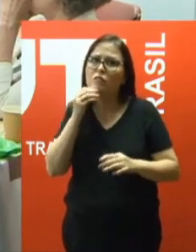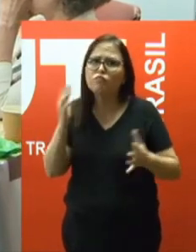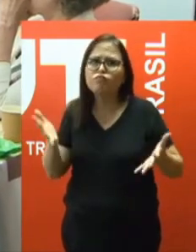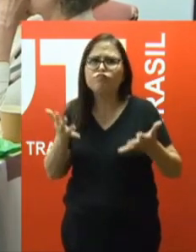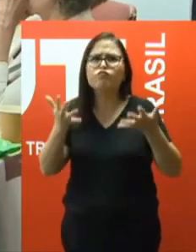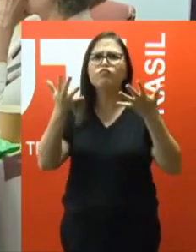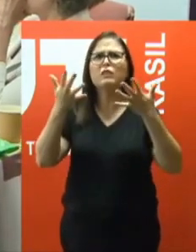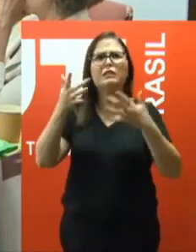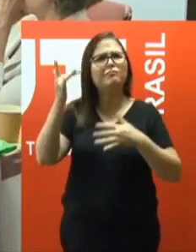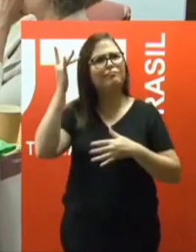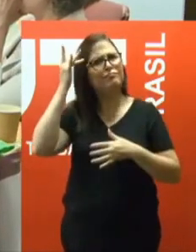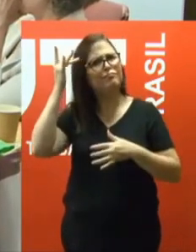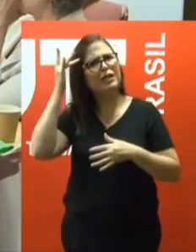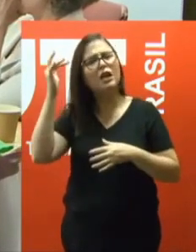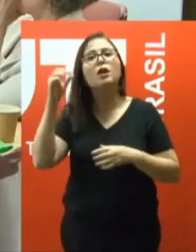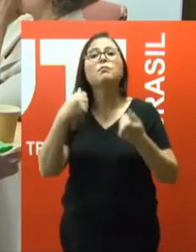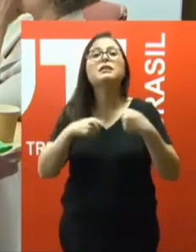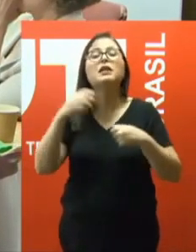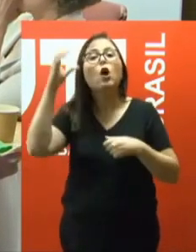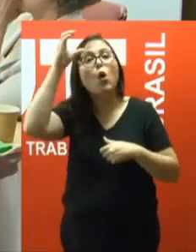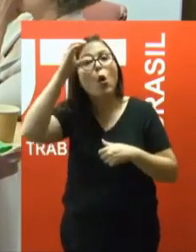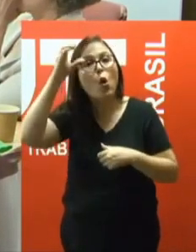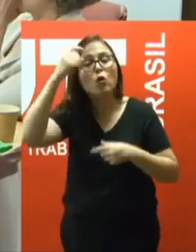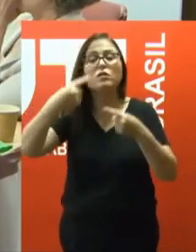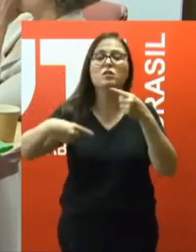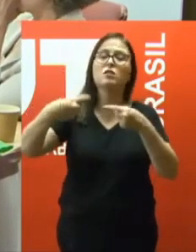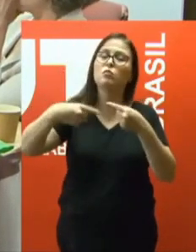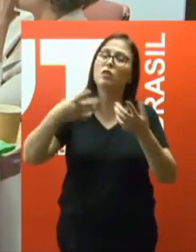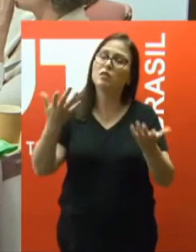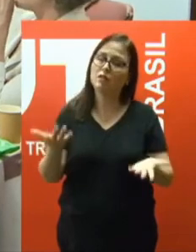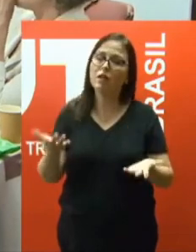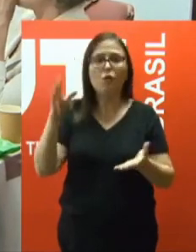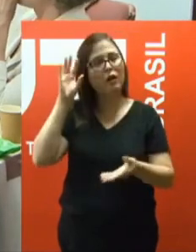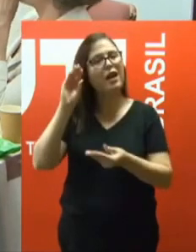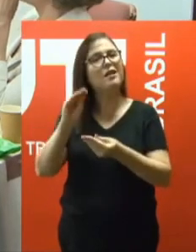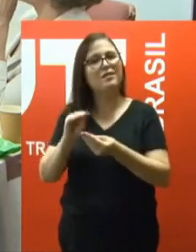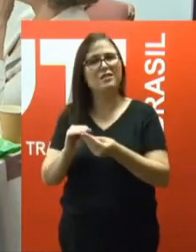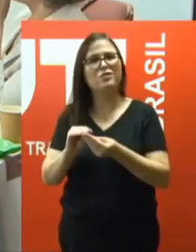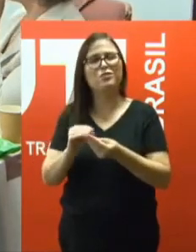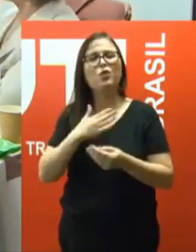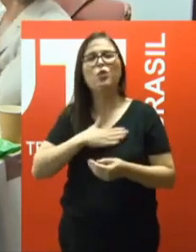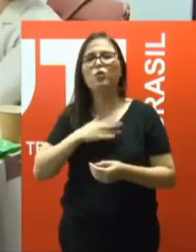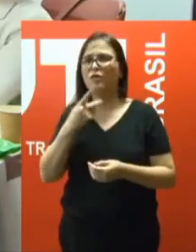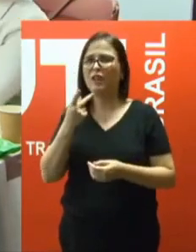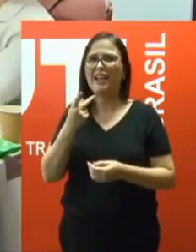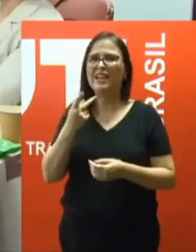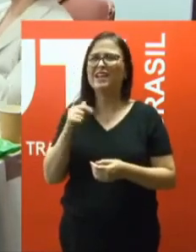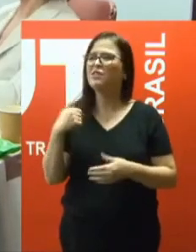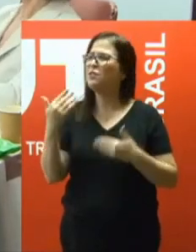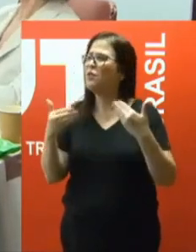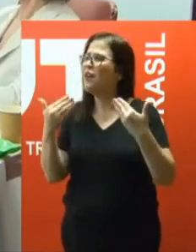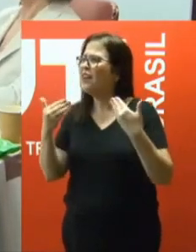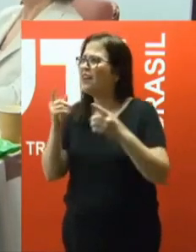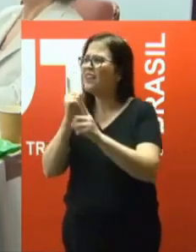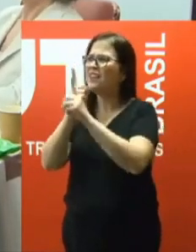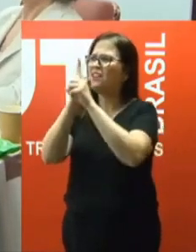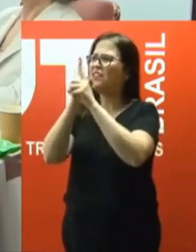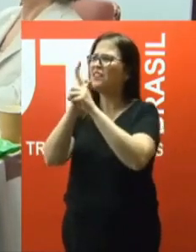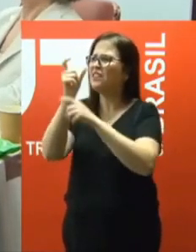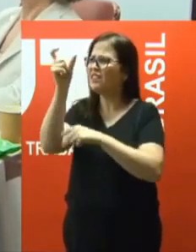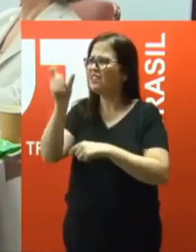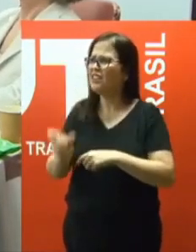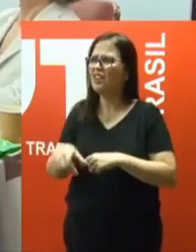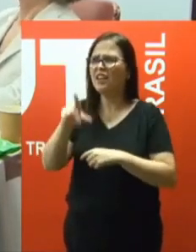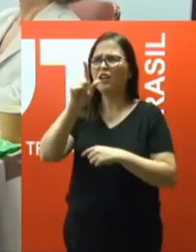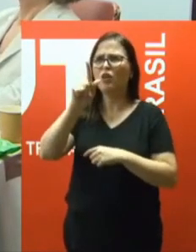ponto de vista da consciência política. Está dito isso, eu paro por aqui, Carmen, dizendo que eu estou alegre, eu estou vendo um cara que eu estou achando que é o Gonçalo.